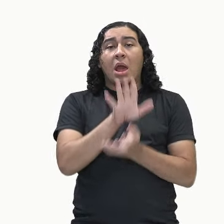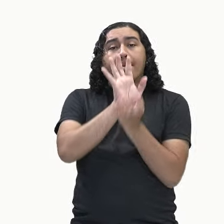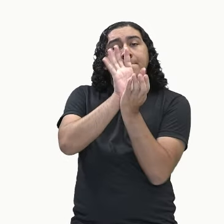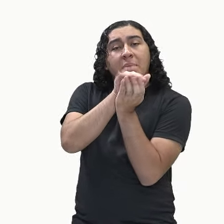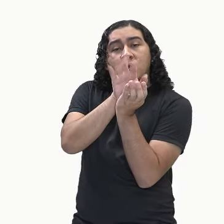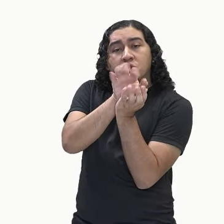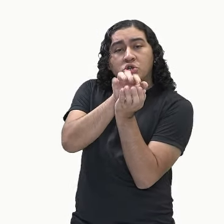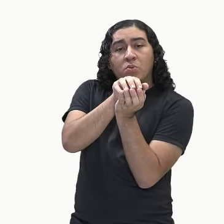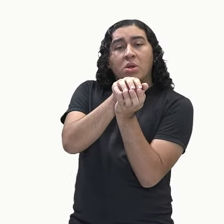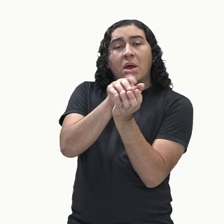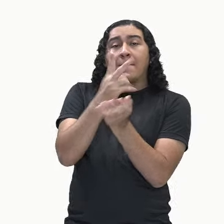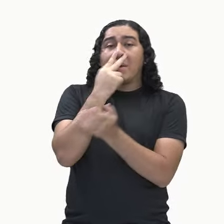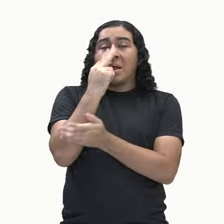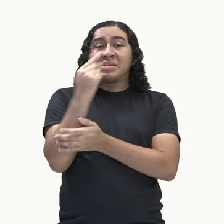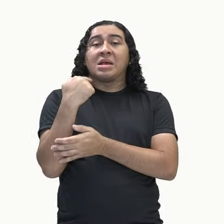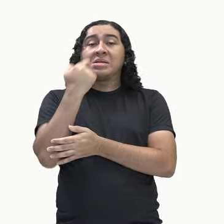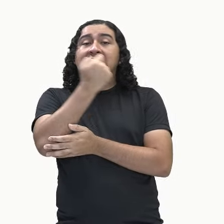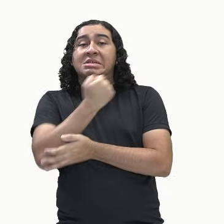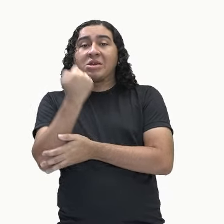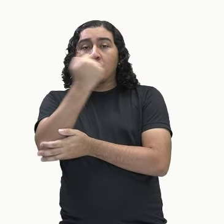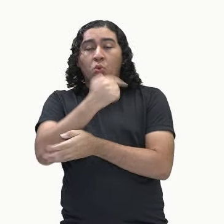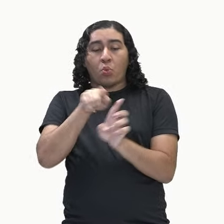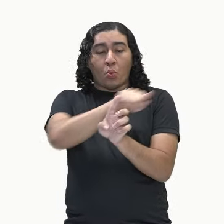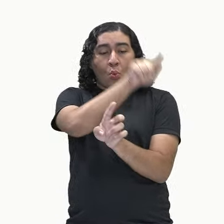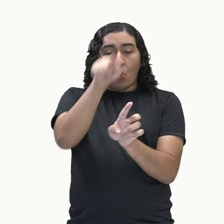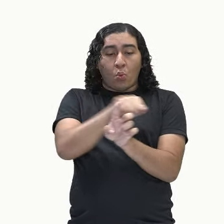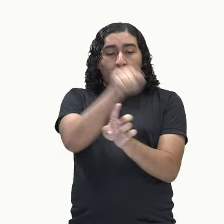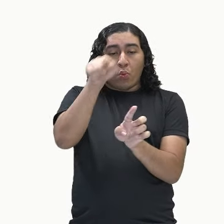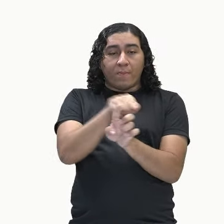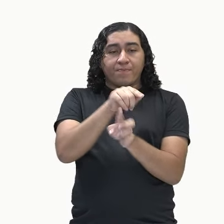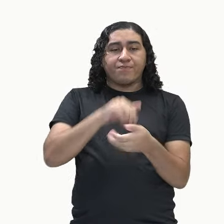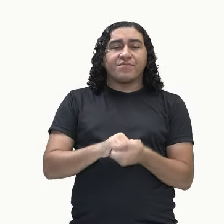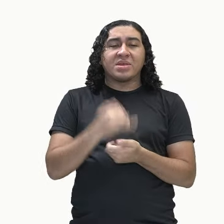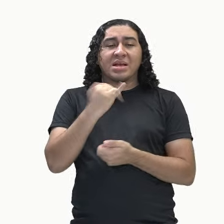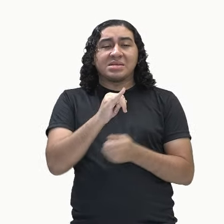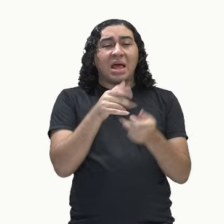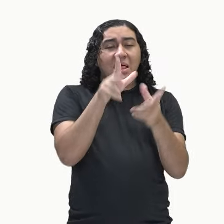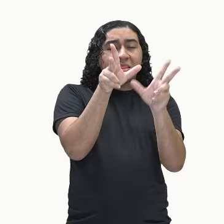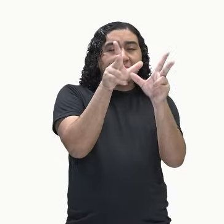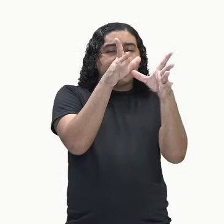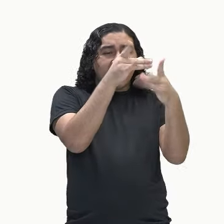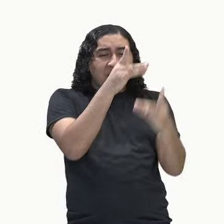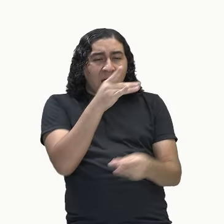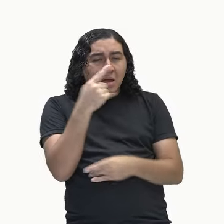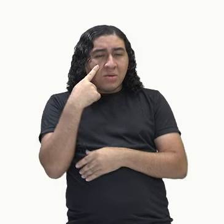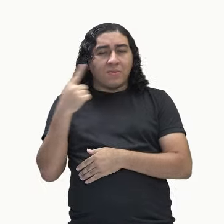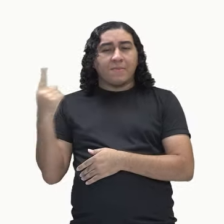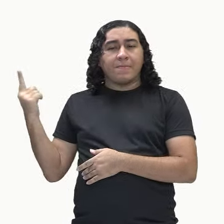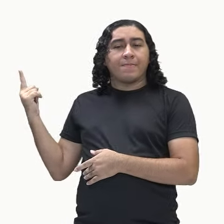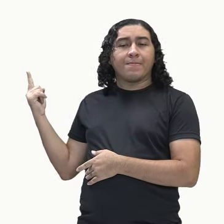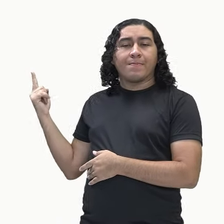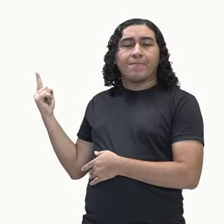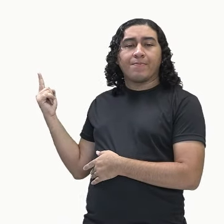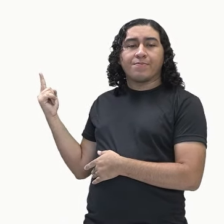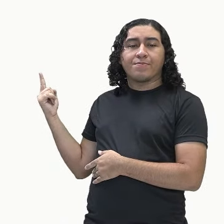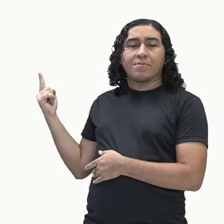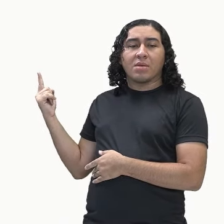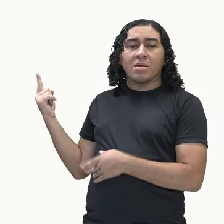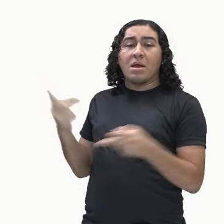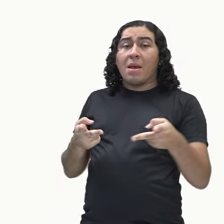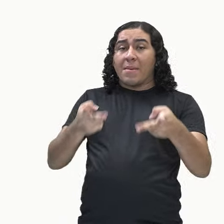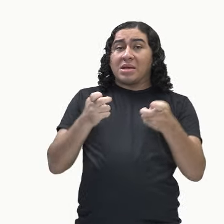formato circular. Se eu observar essa imagem com bastante detalhe aqui embaixo, eu consigo identificar a